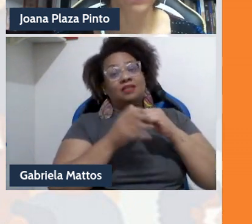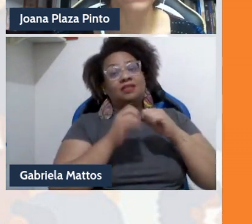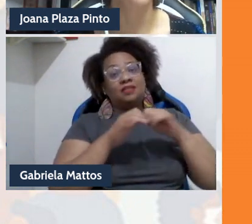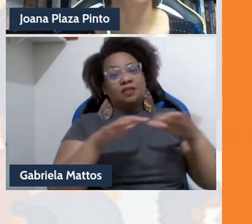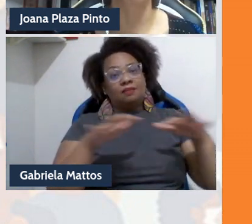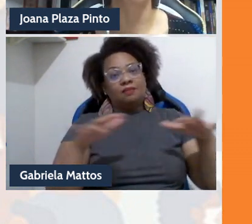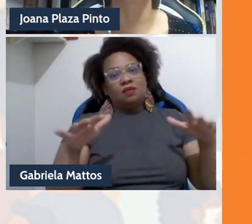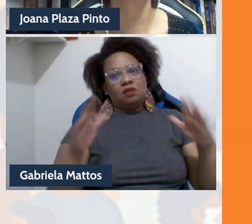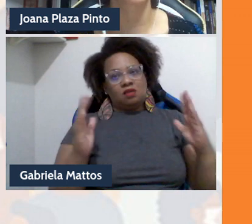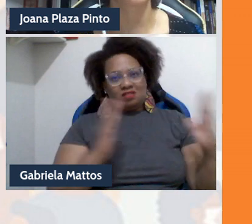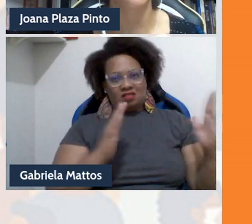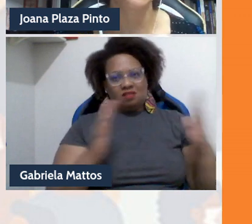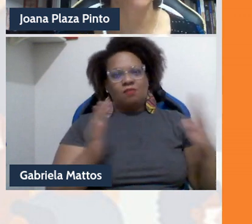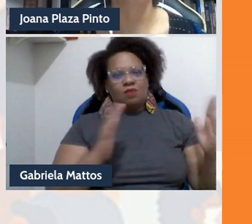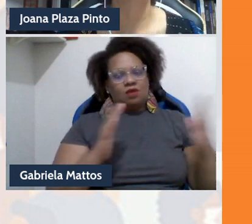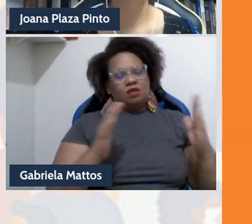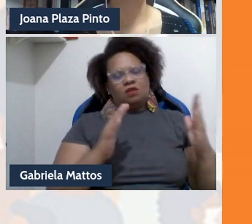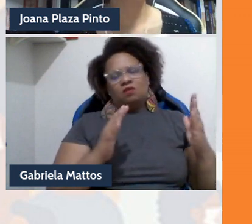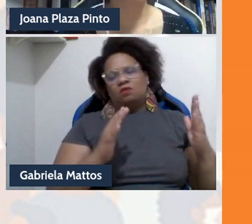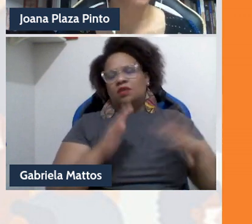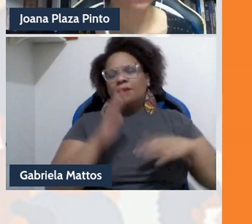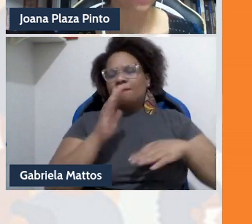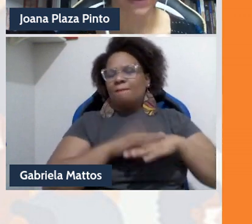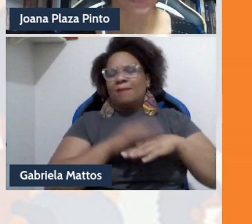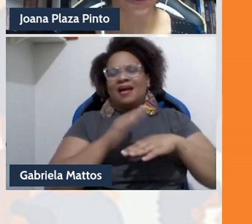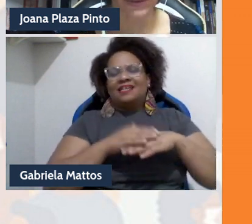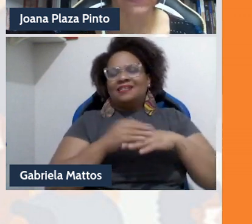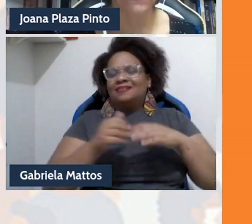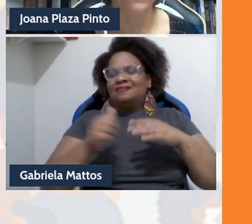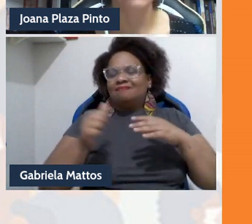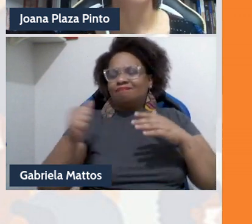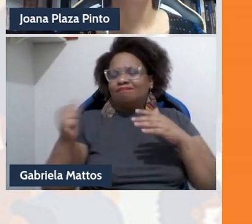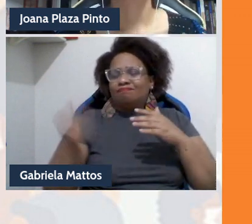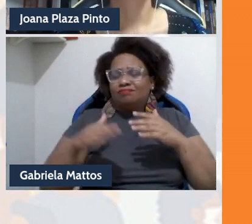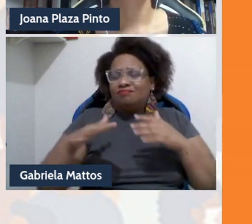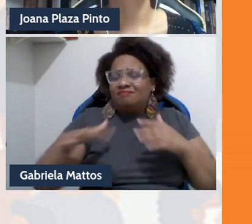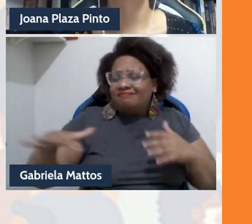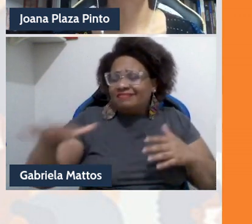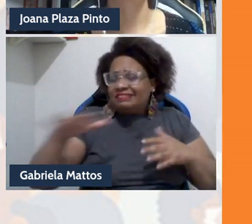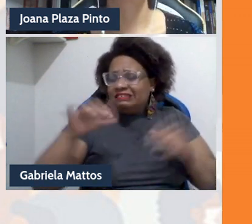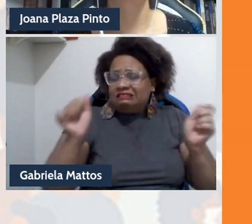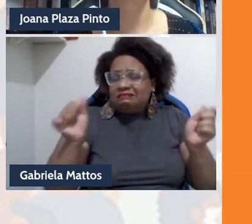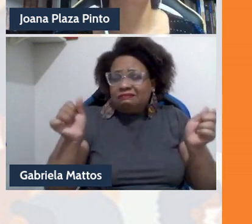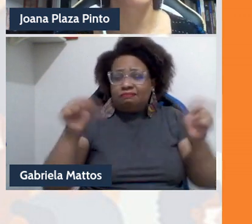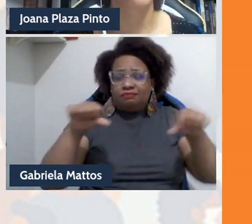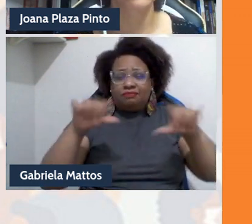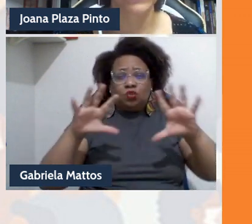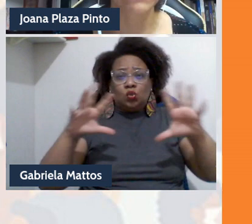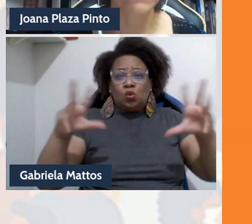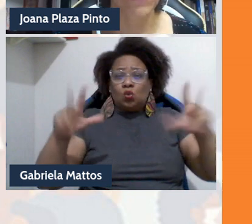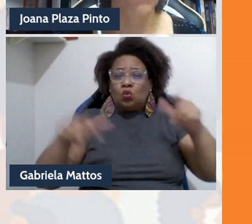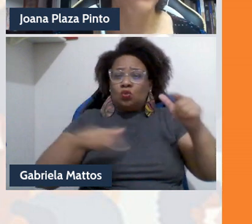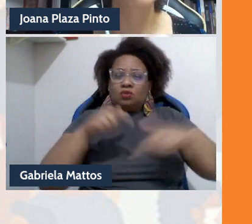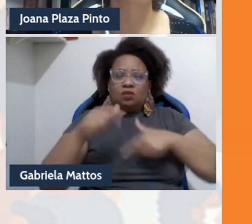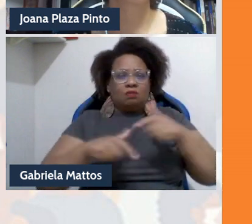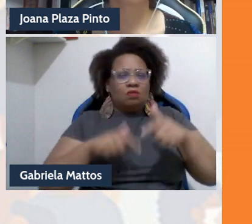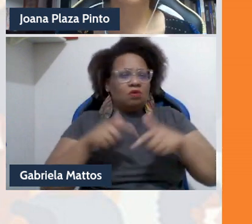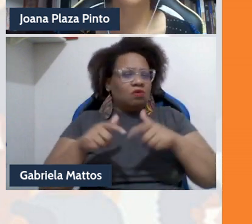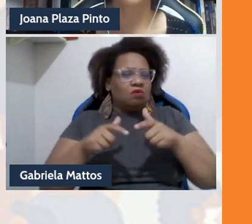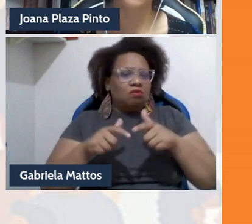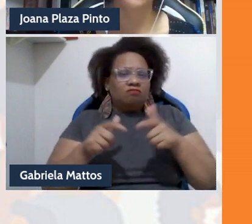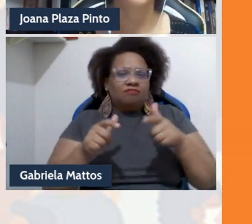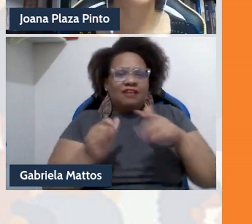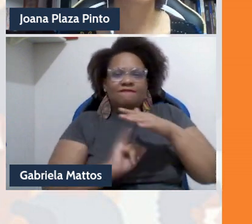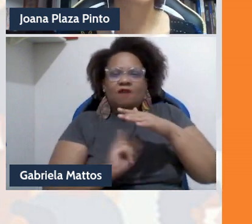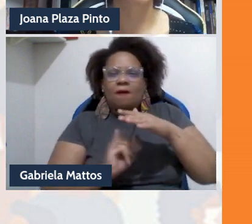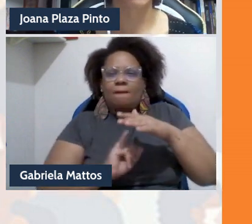durante o período de pandemia, maior precarização para todos os trabalhadores, com informalidade e subremuneração, mas